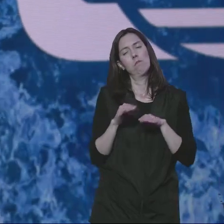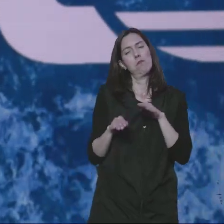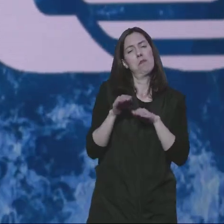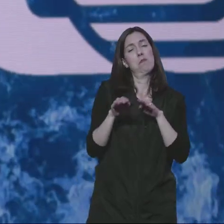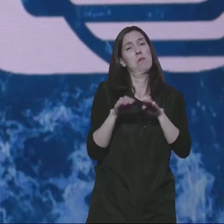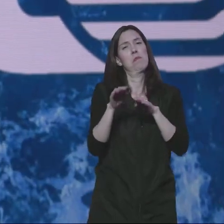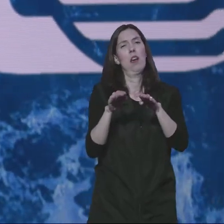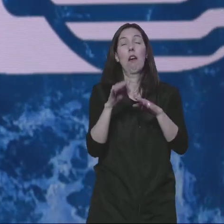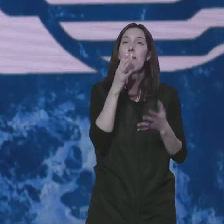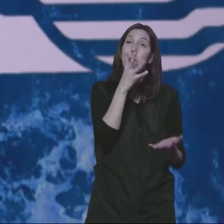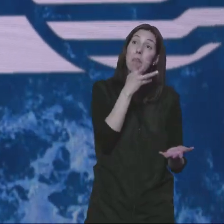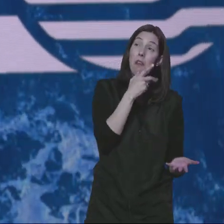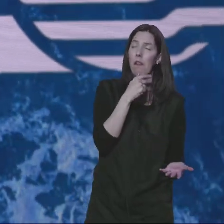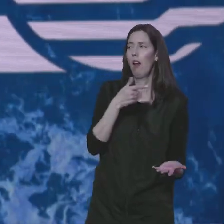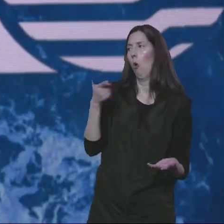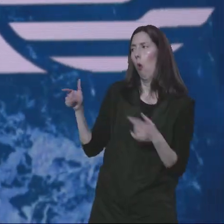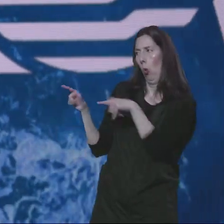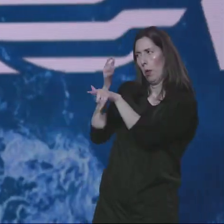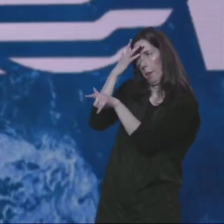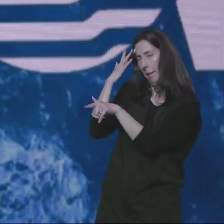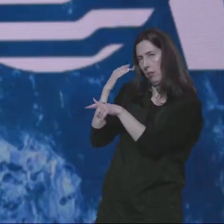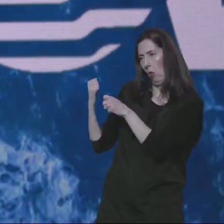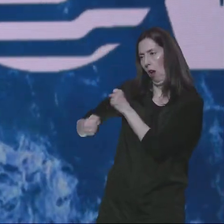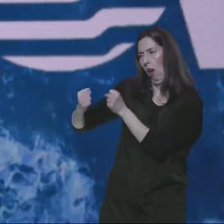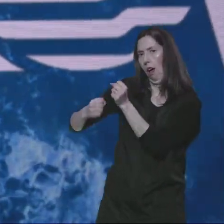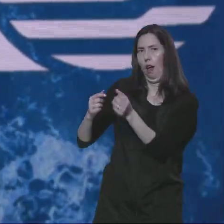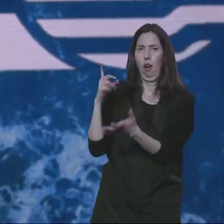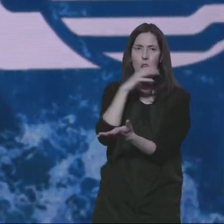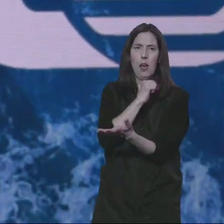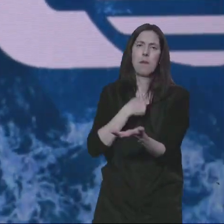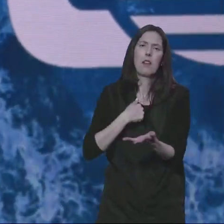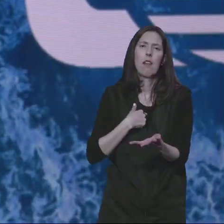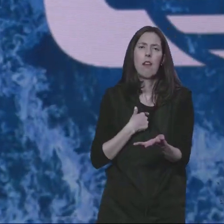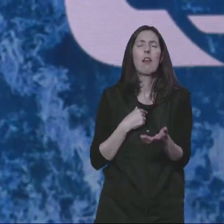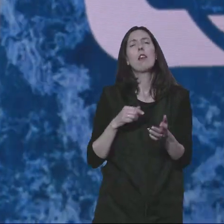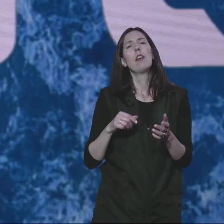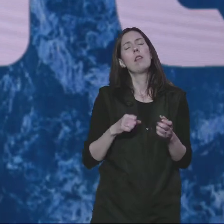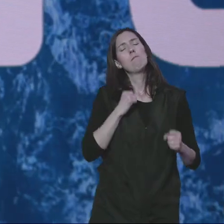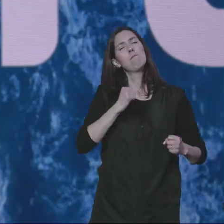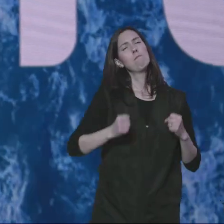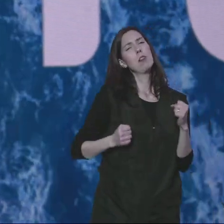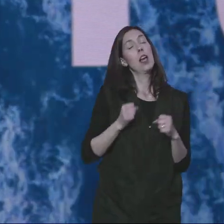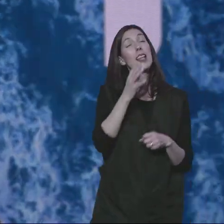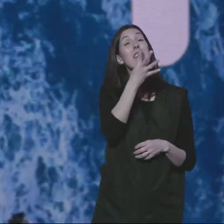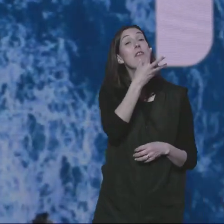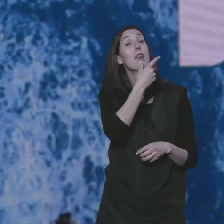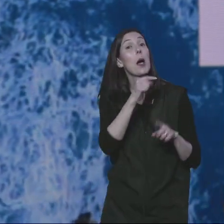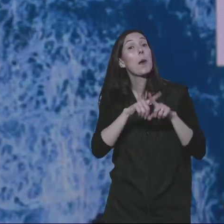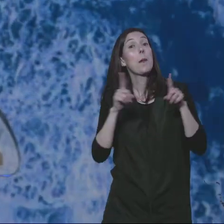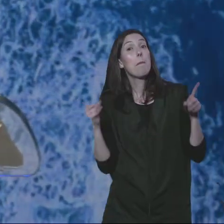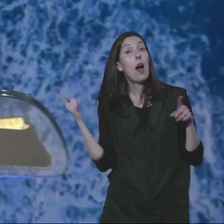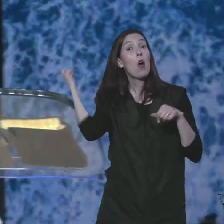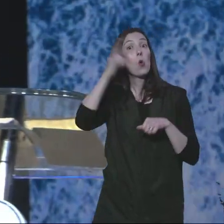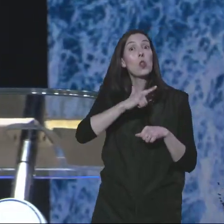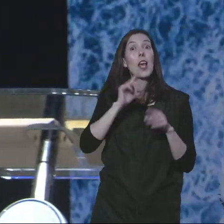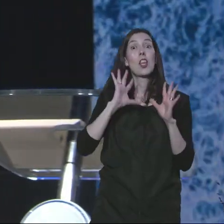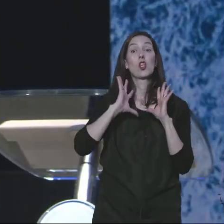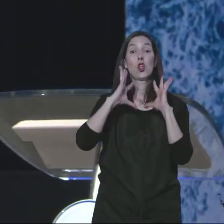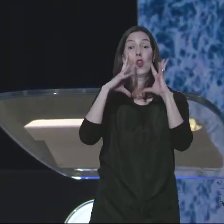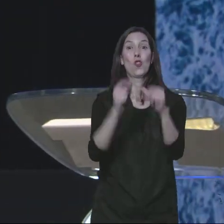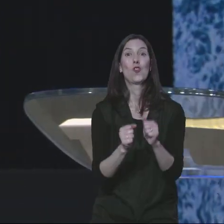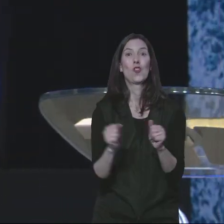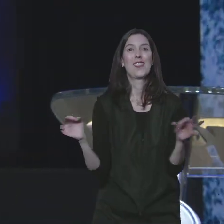que devagar perto de outras pessoas. Só que eu conseguia correr o percurso inteiro. E era interessante que enquanto eu